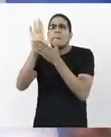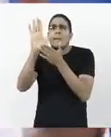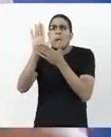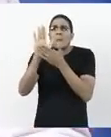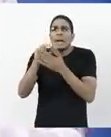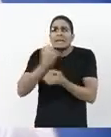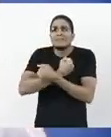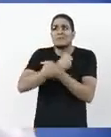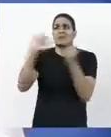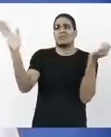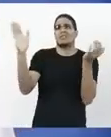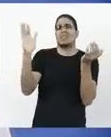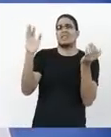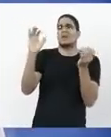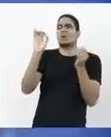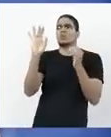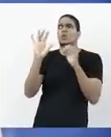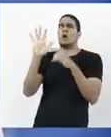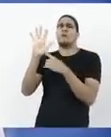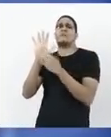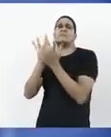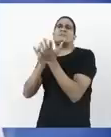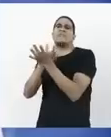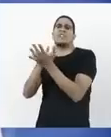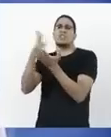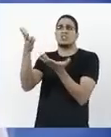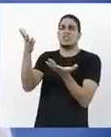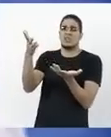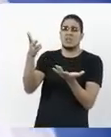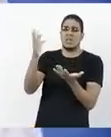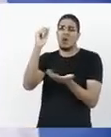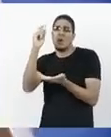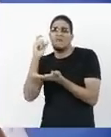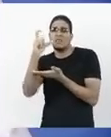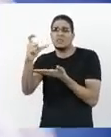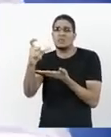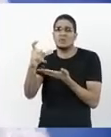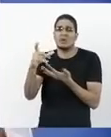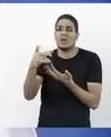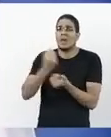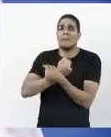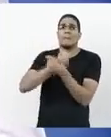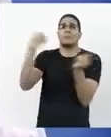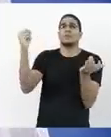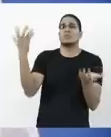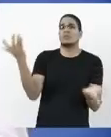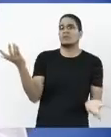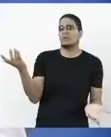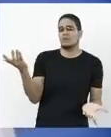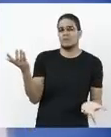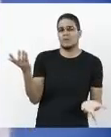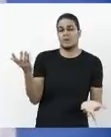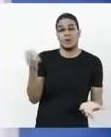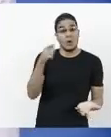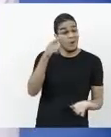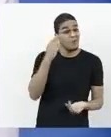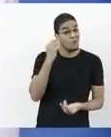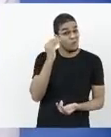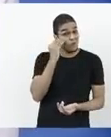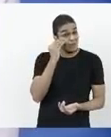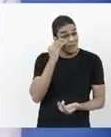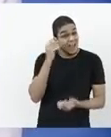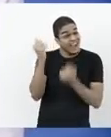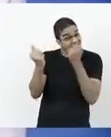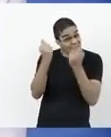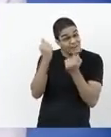esses investimentos que não vão caber no orçamento de Belém para os próximos 4 anos, porque são obras caríssimas, avalie. Olha, lá no nosso